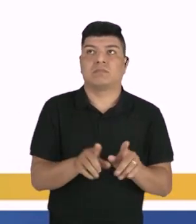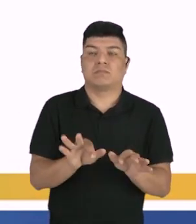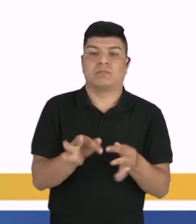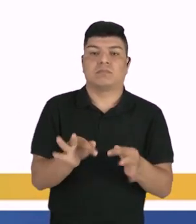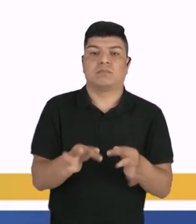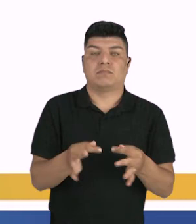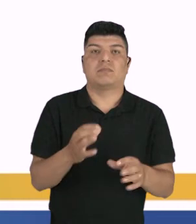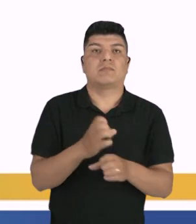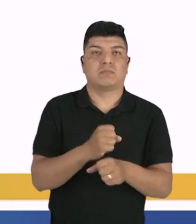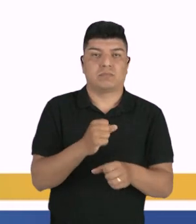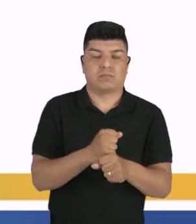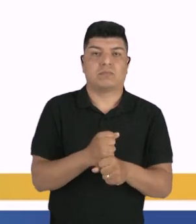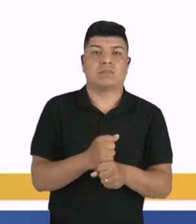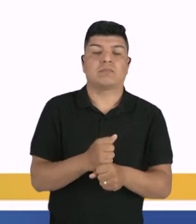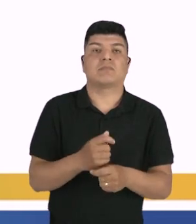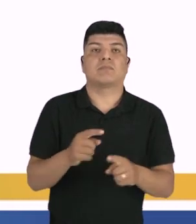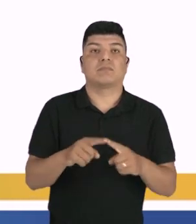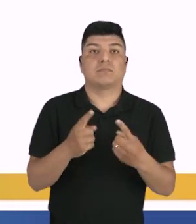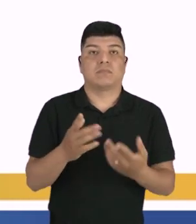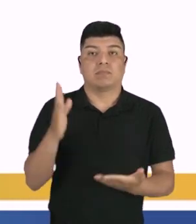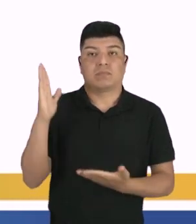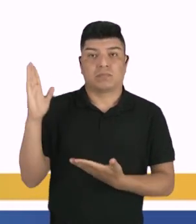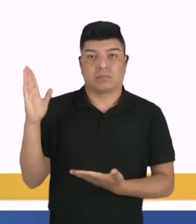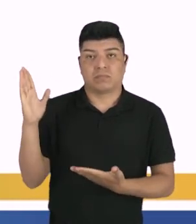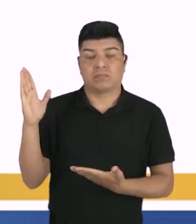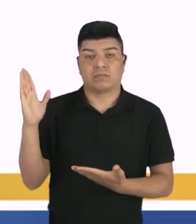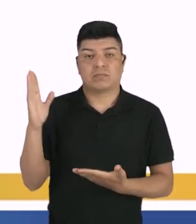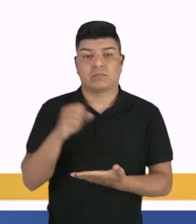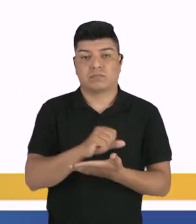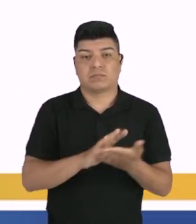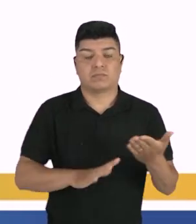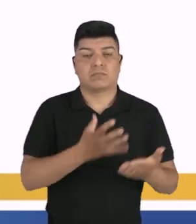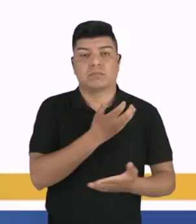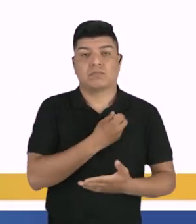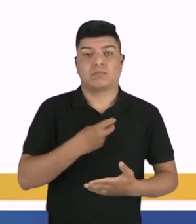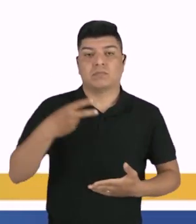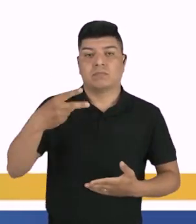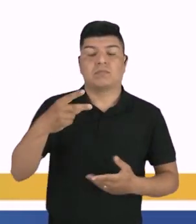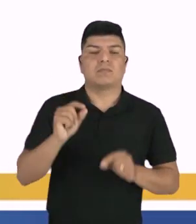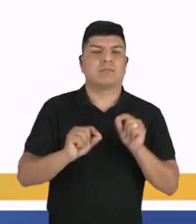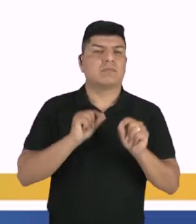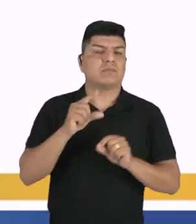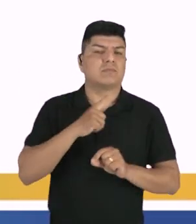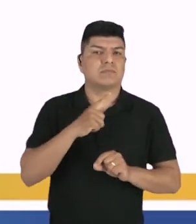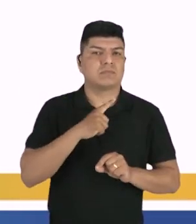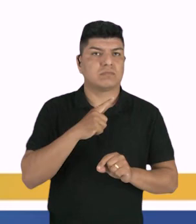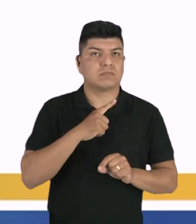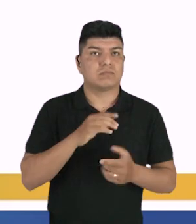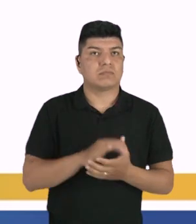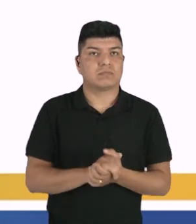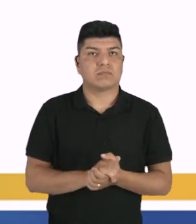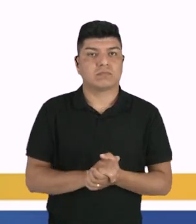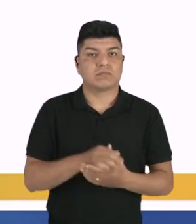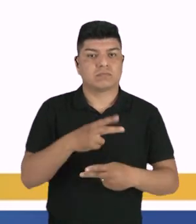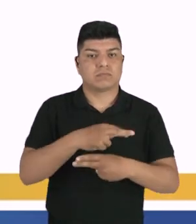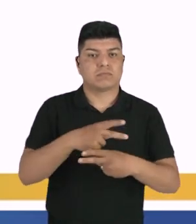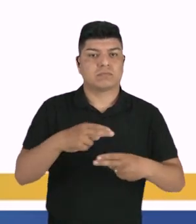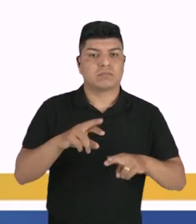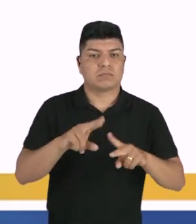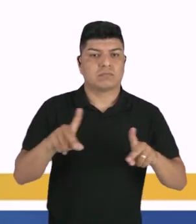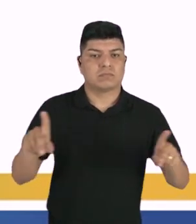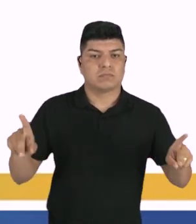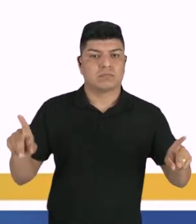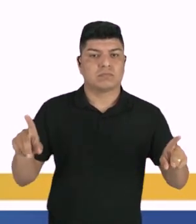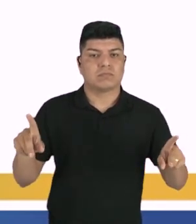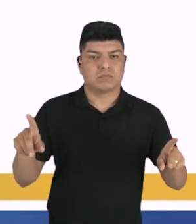simplificação de cálculos algébricos. Nesse exercício 2, o que eu tenho aí? Eu tenho um produto da diferença